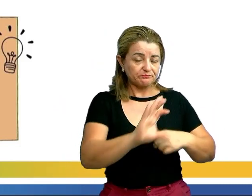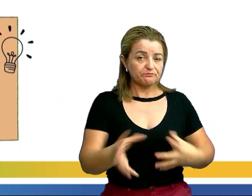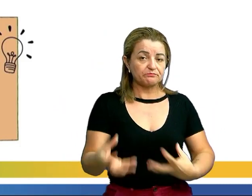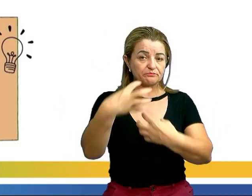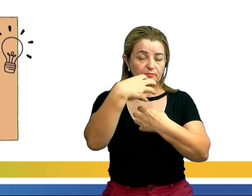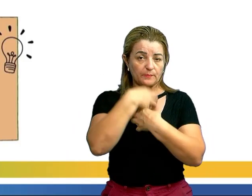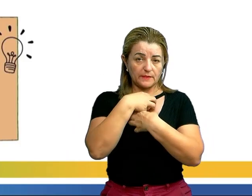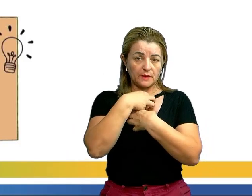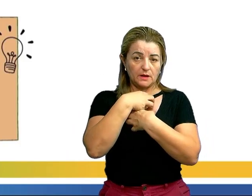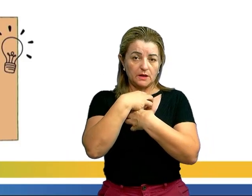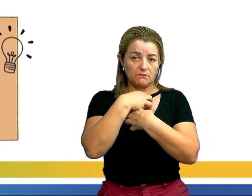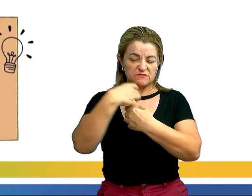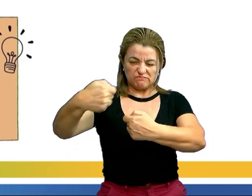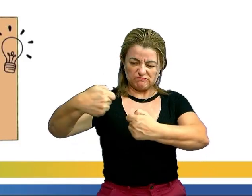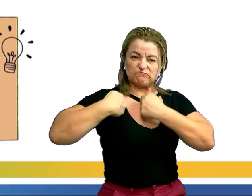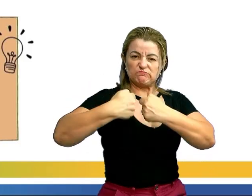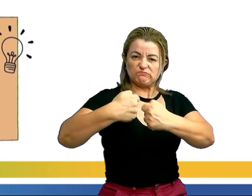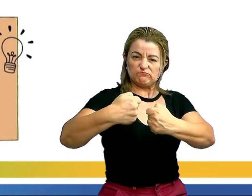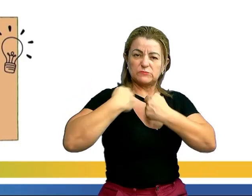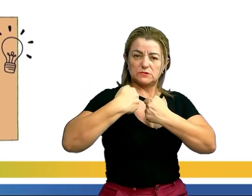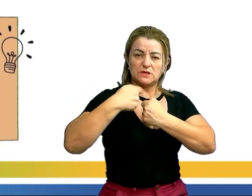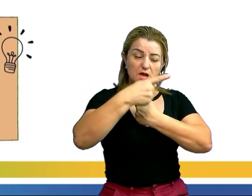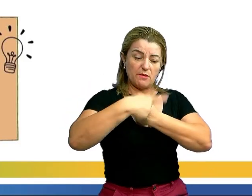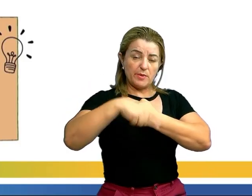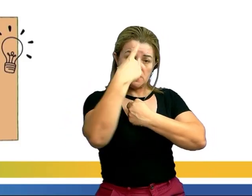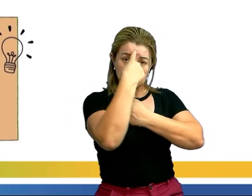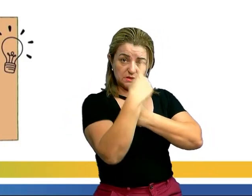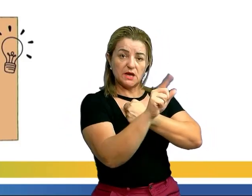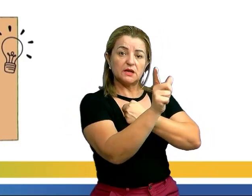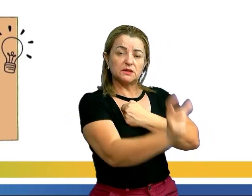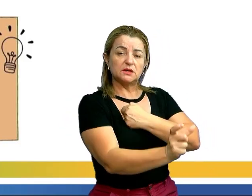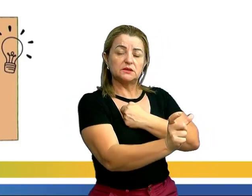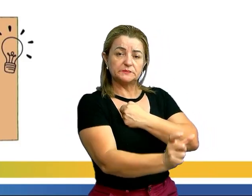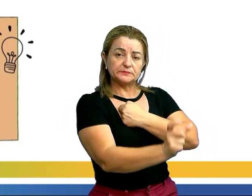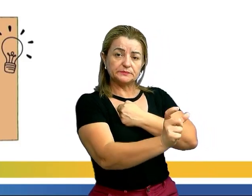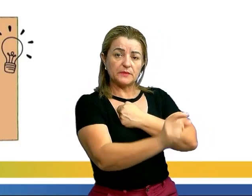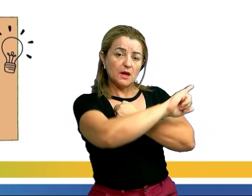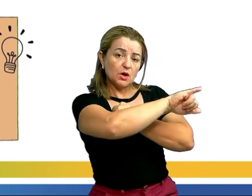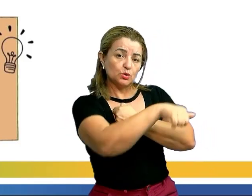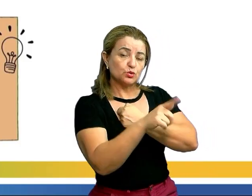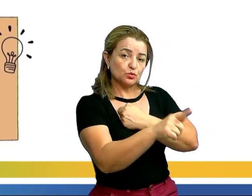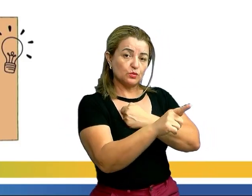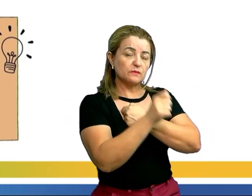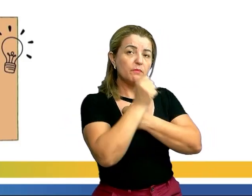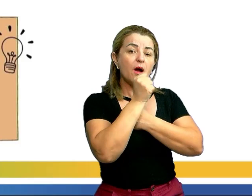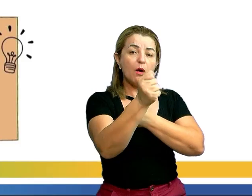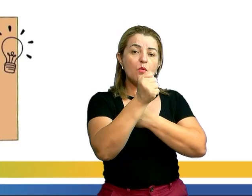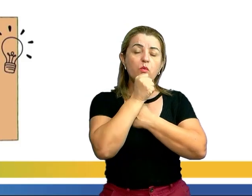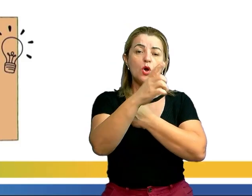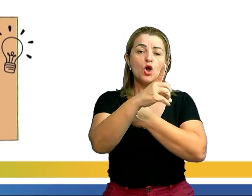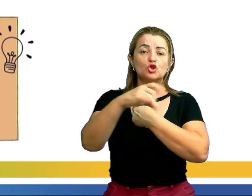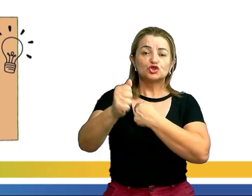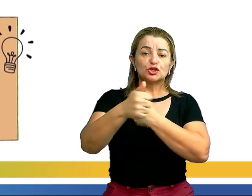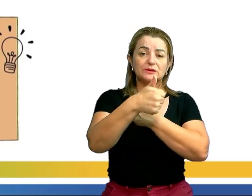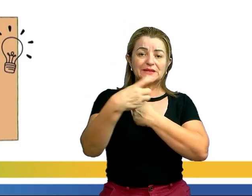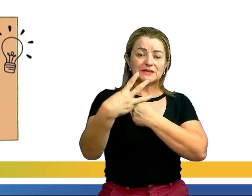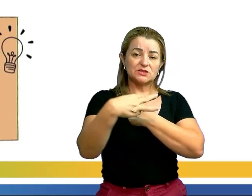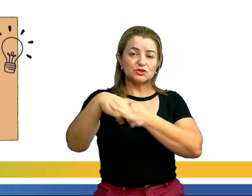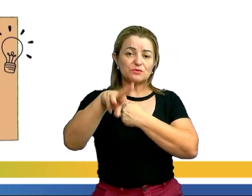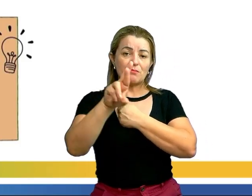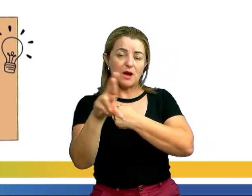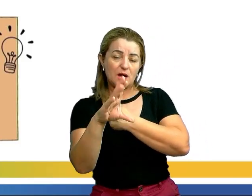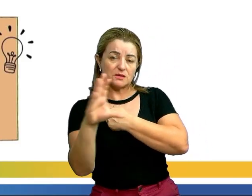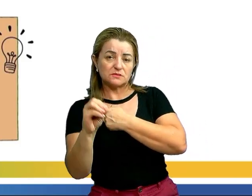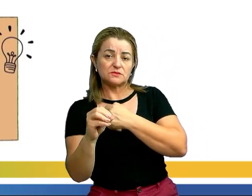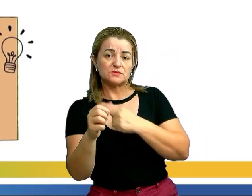sentir, né, afrontada pelas ideias de João Goulart. E o João Goulart faz um comício, no dia 13 de março de